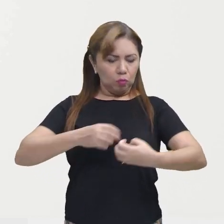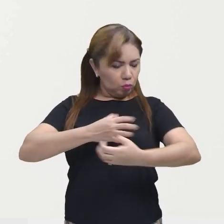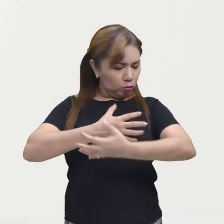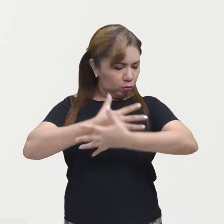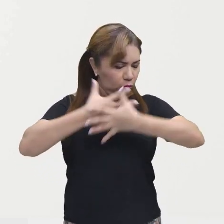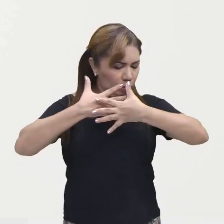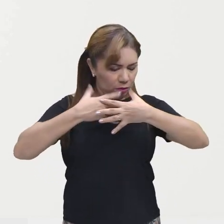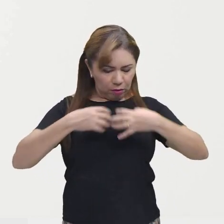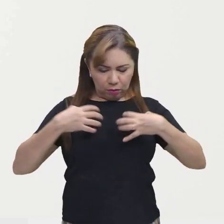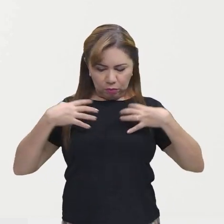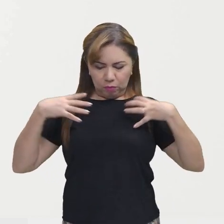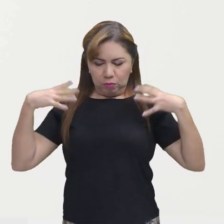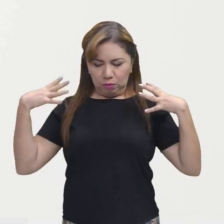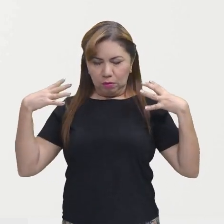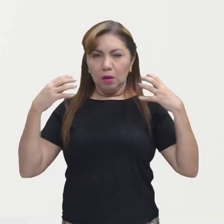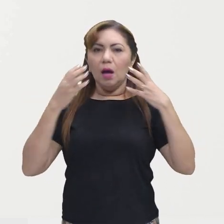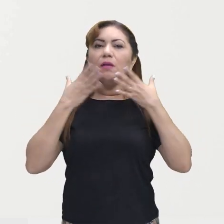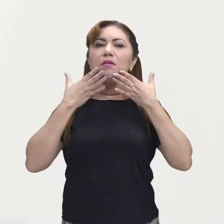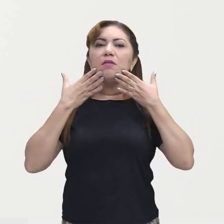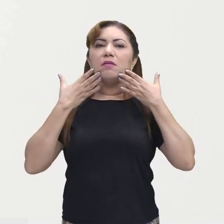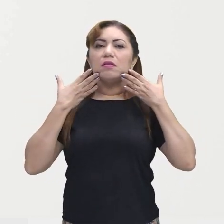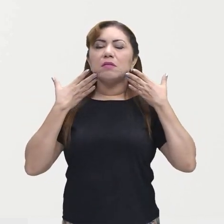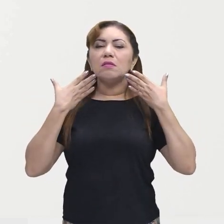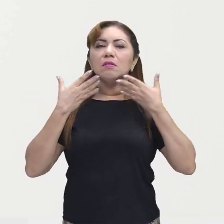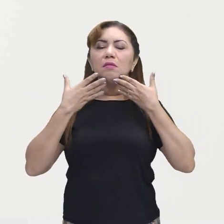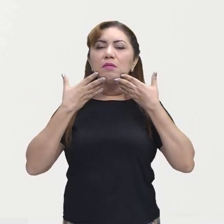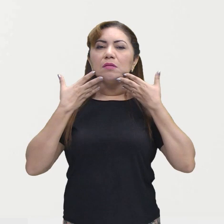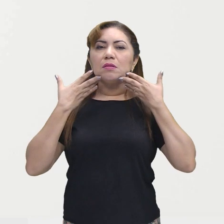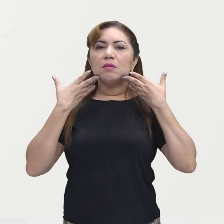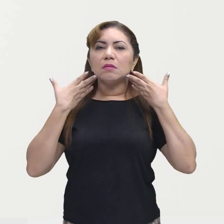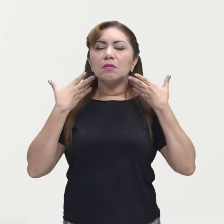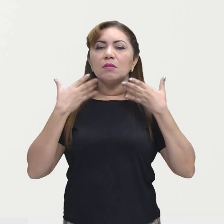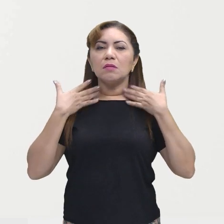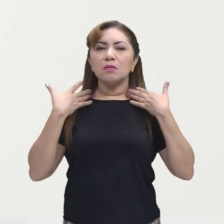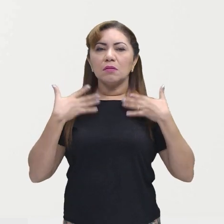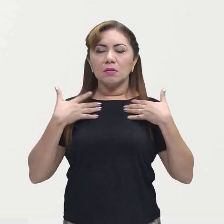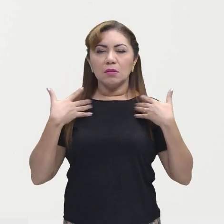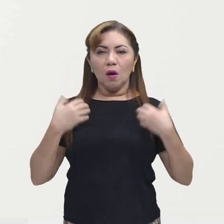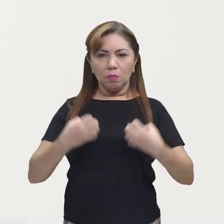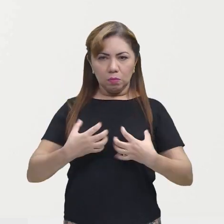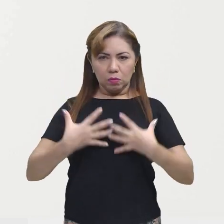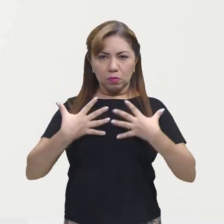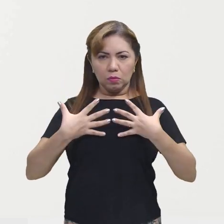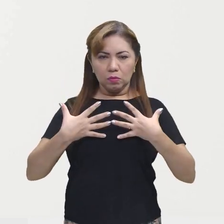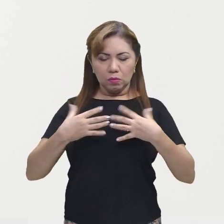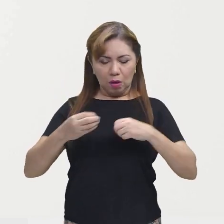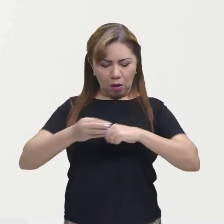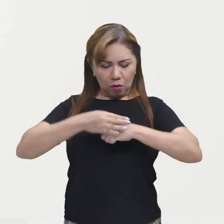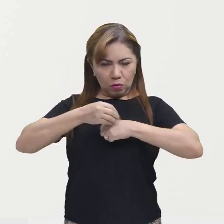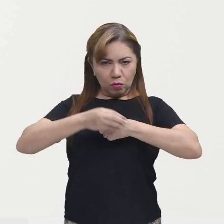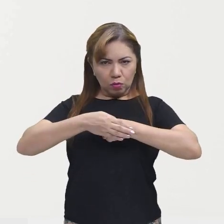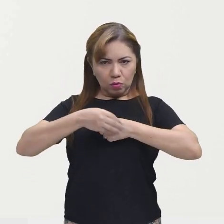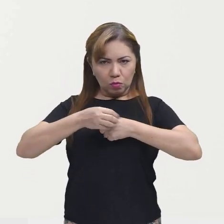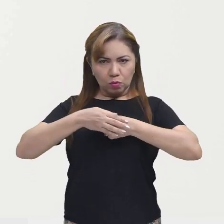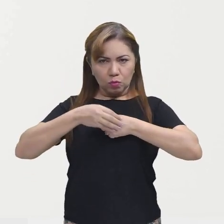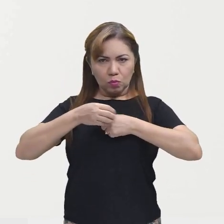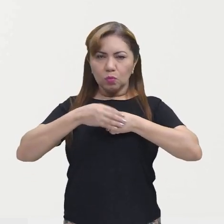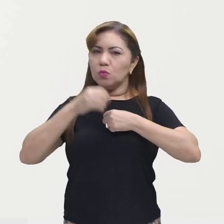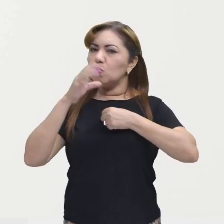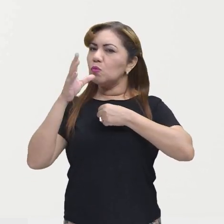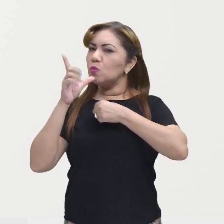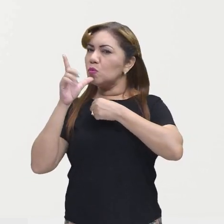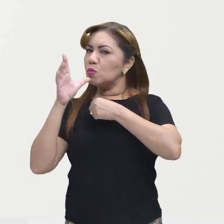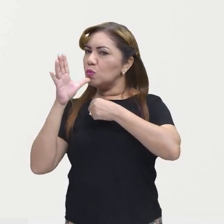algumas mudanças, como o crescimento da barba, é uma das mudanças. E os pelos pubianos e também